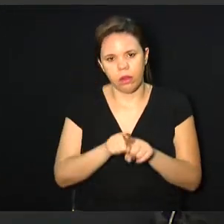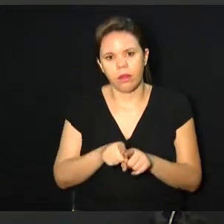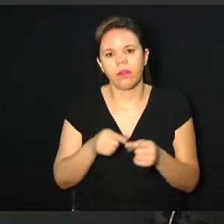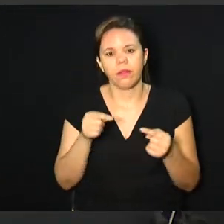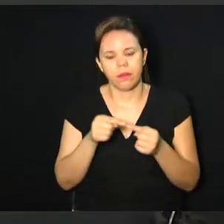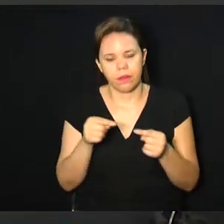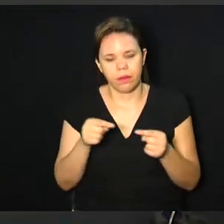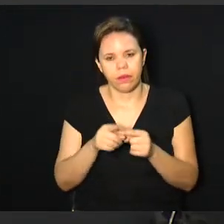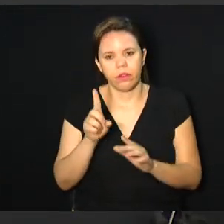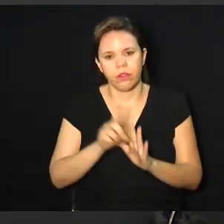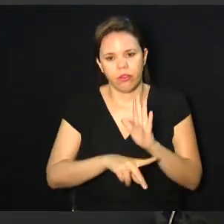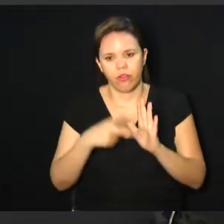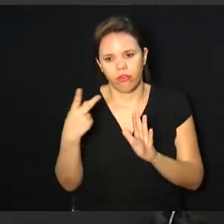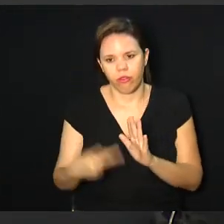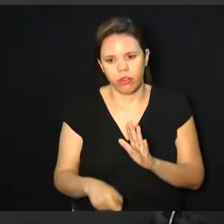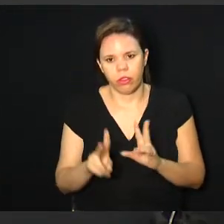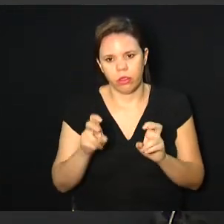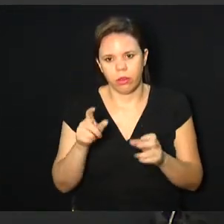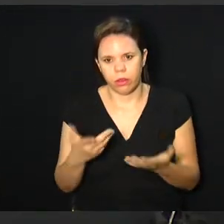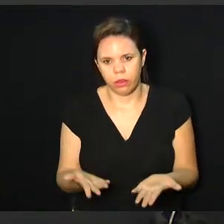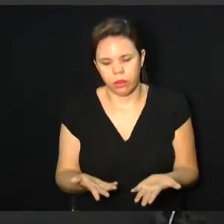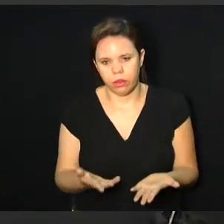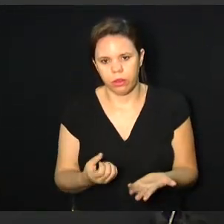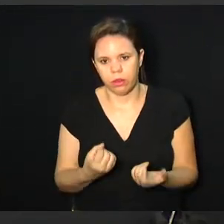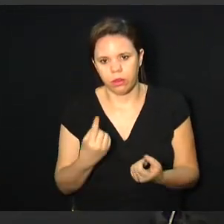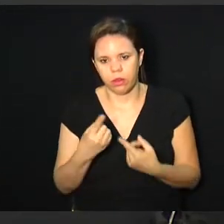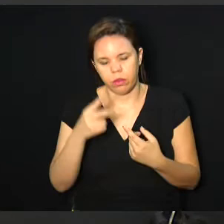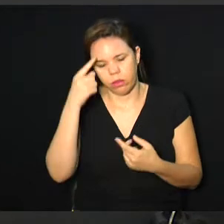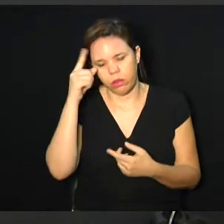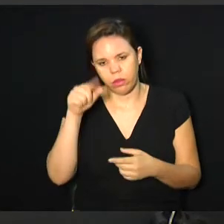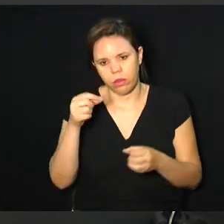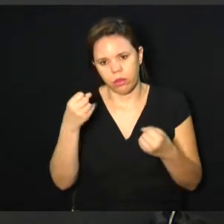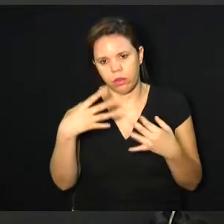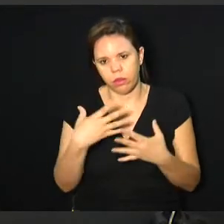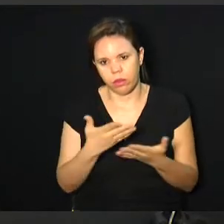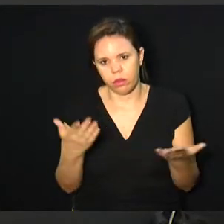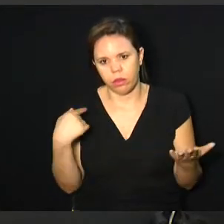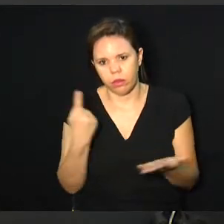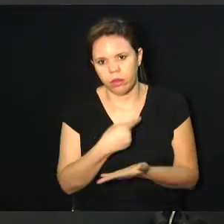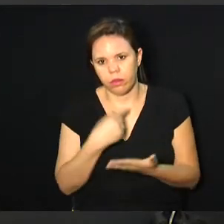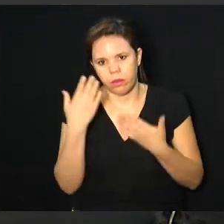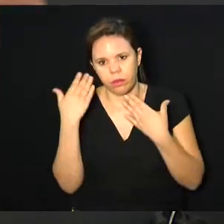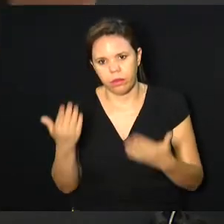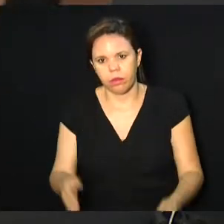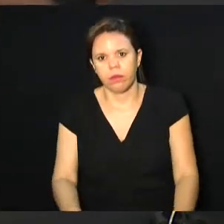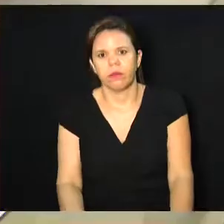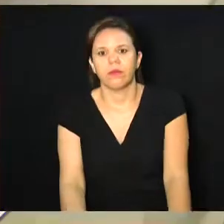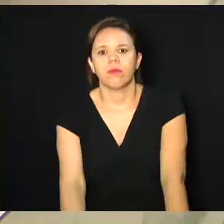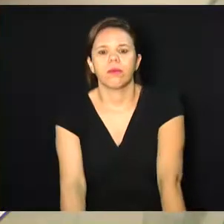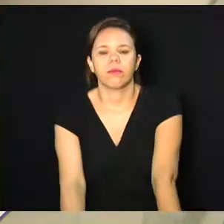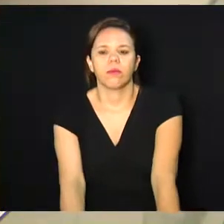ainda dos seus direitos em relação a isso. Então, alguns cases disso, só para inspirar um pouco a gente. Obrigada.